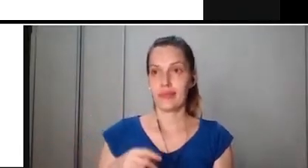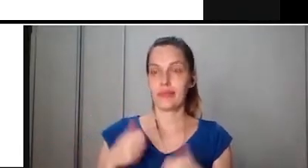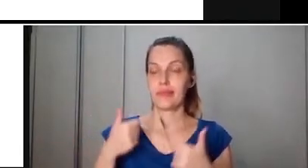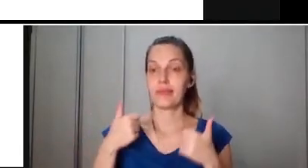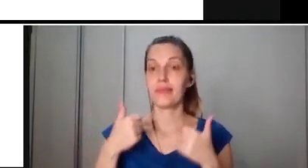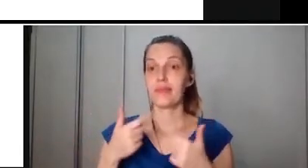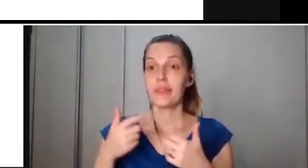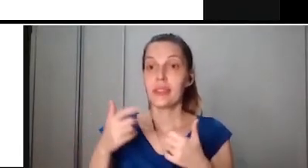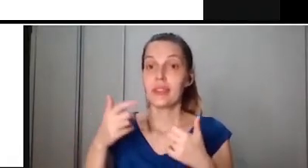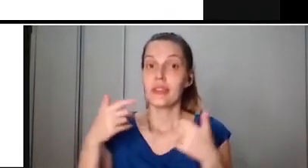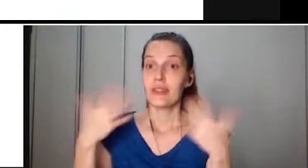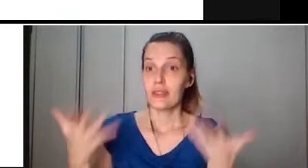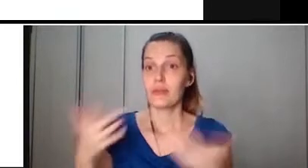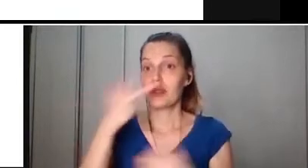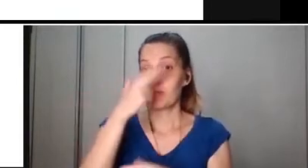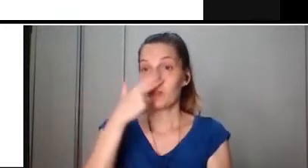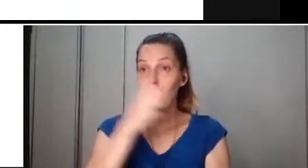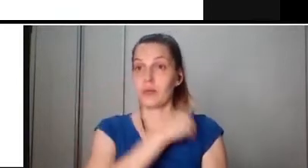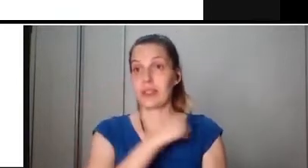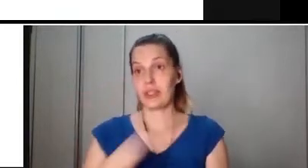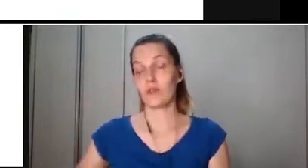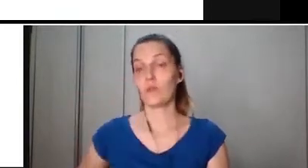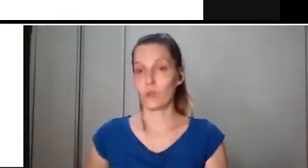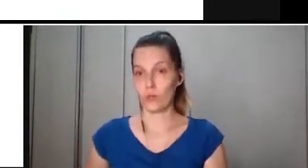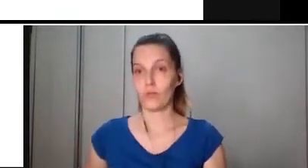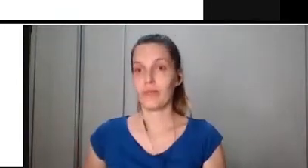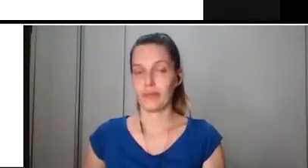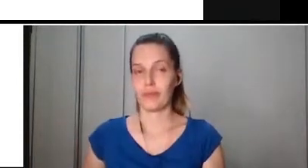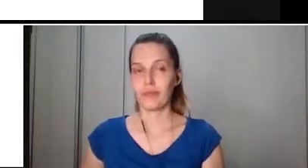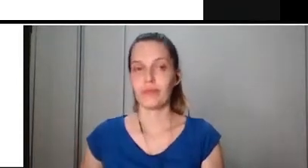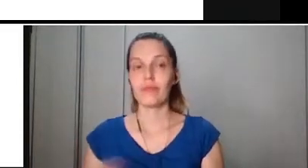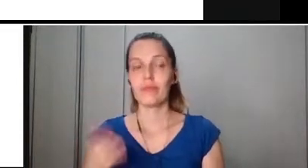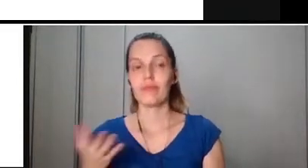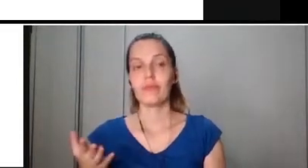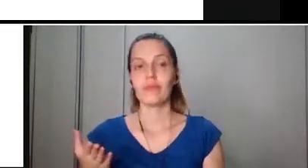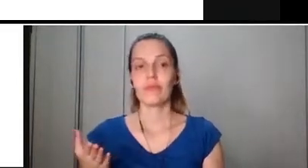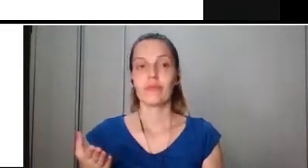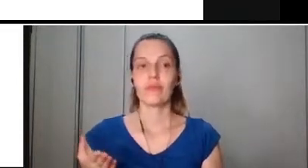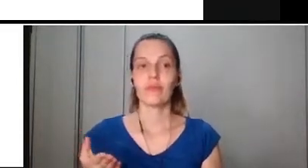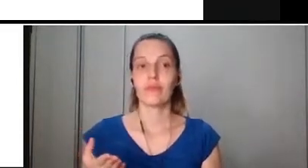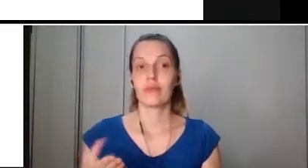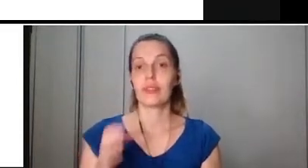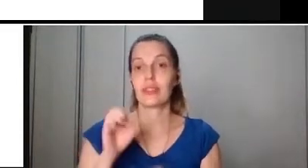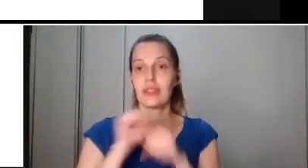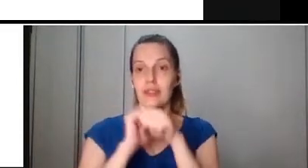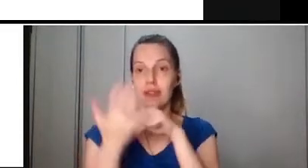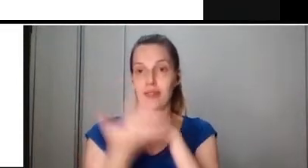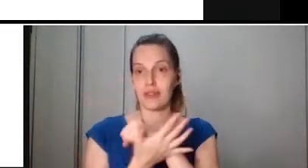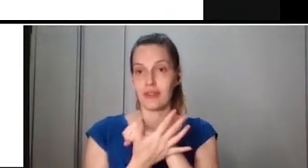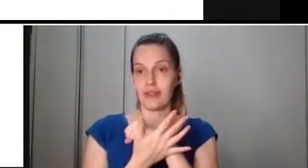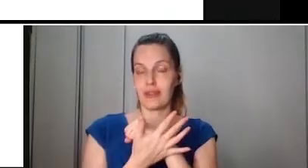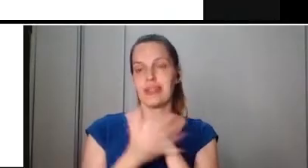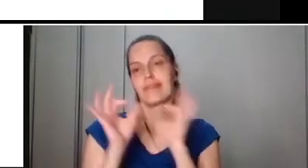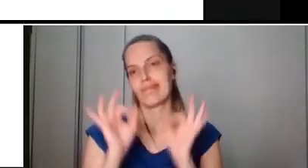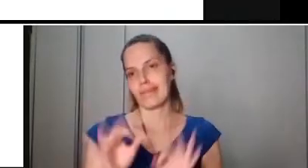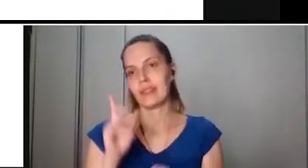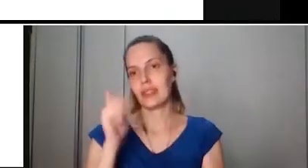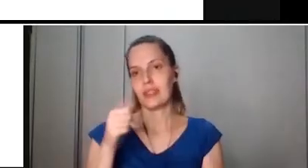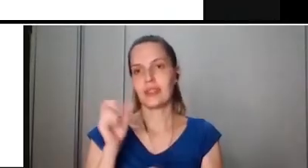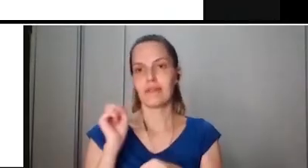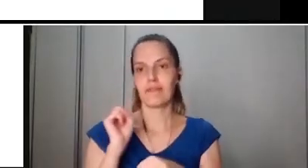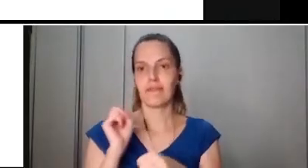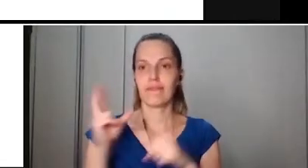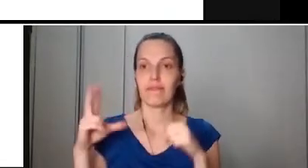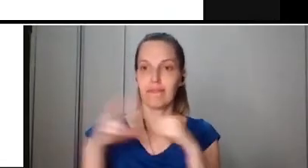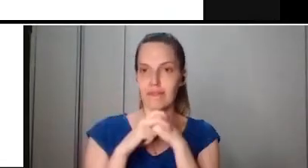como foi o cinto. Bom, o SARS-CoV-2, não há dúvida, é um vírus difícil. Por que ele é